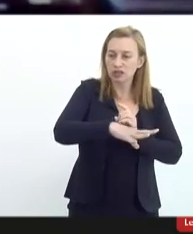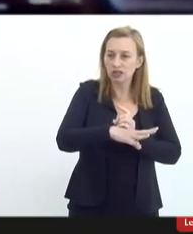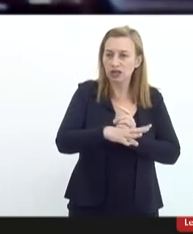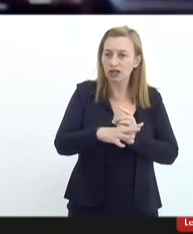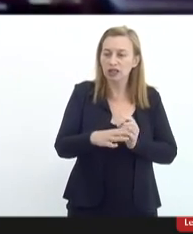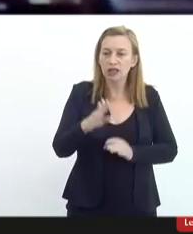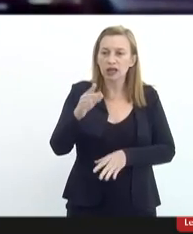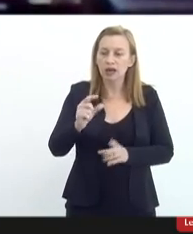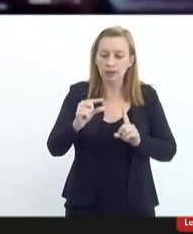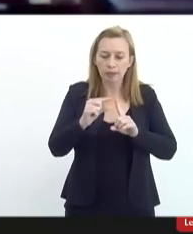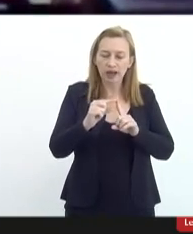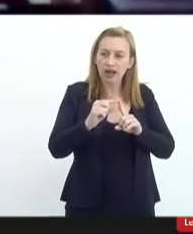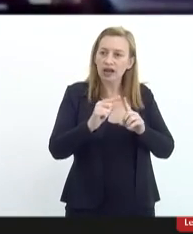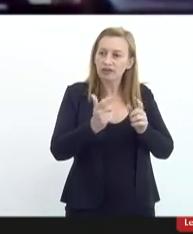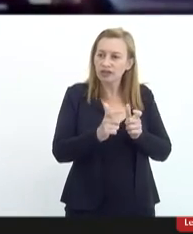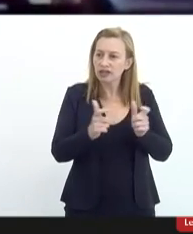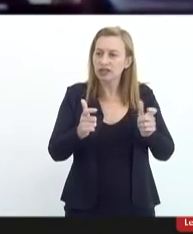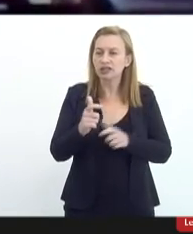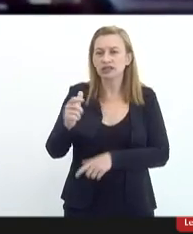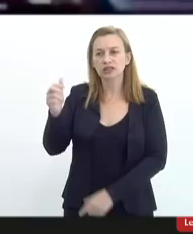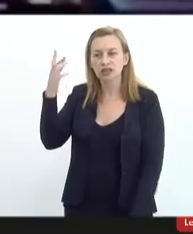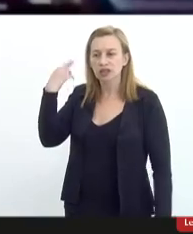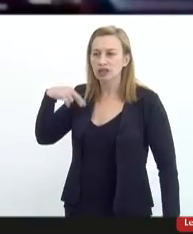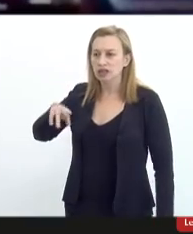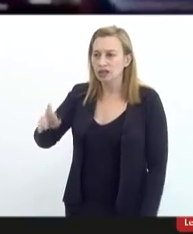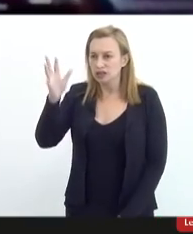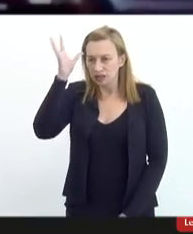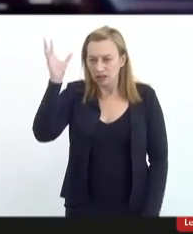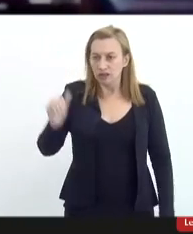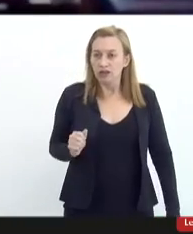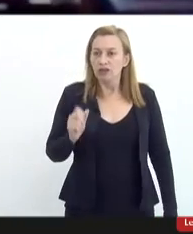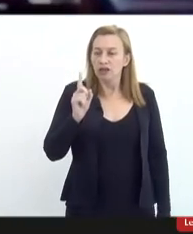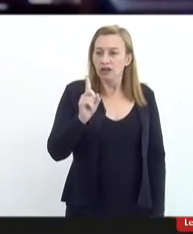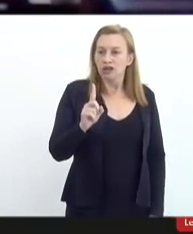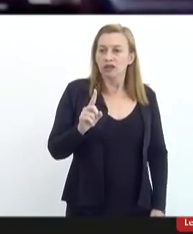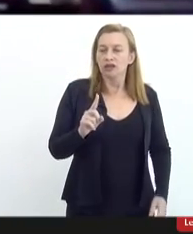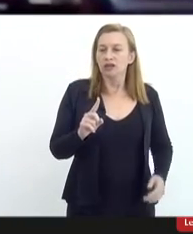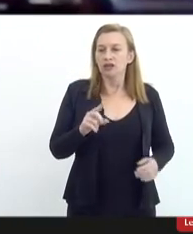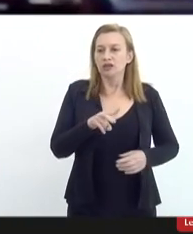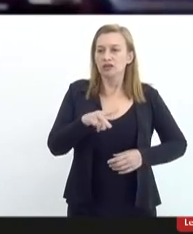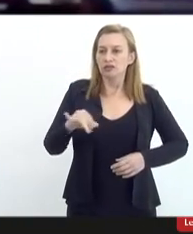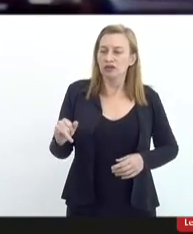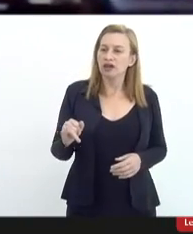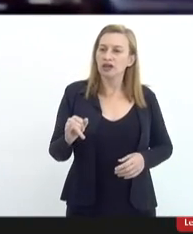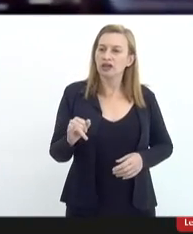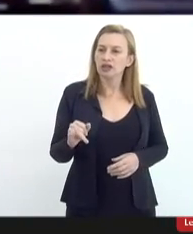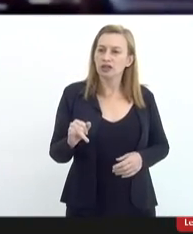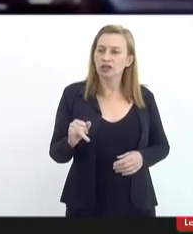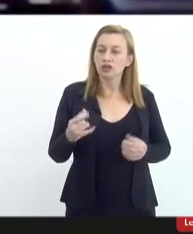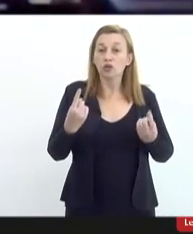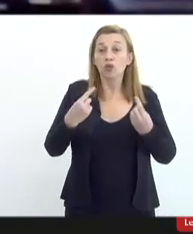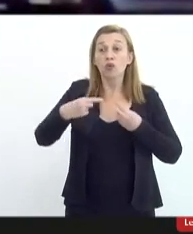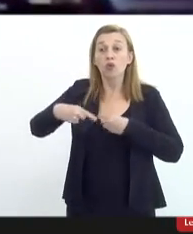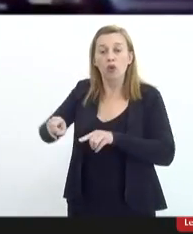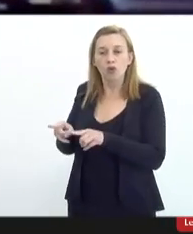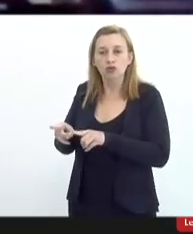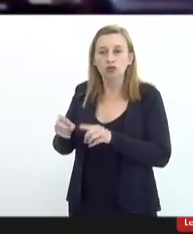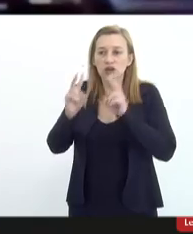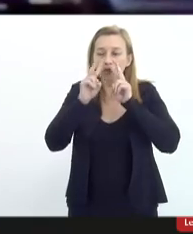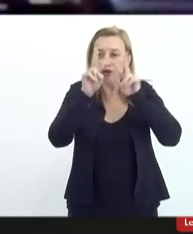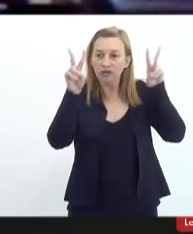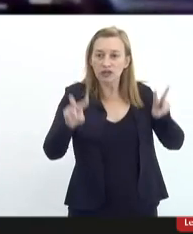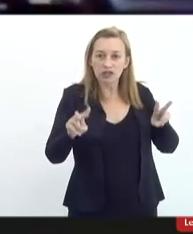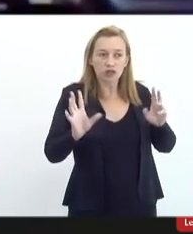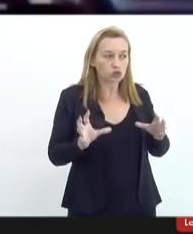palavra das religiões de matriz africana. E isso vai completamente contra uma visão de